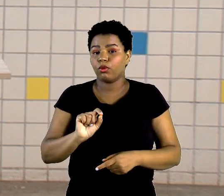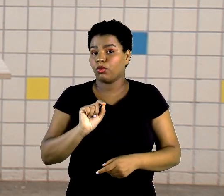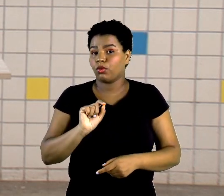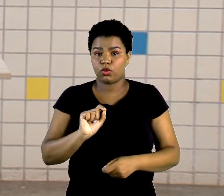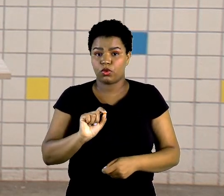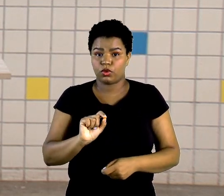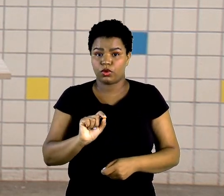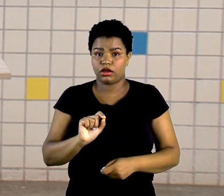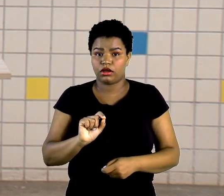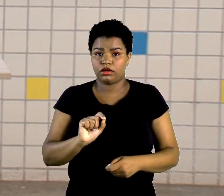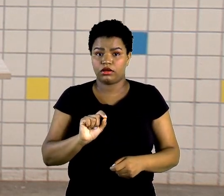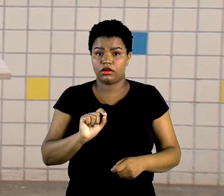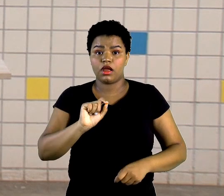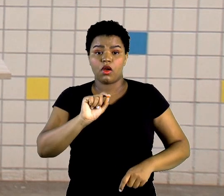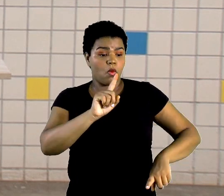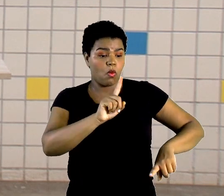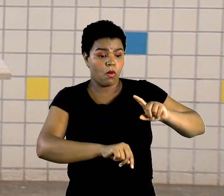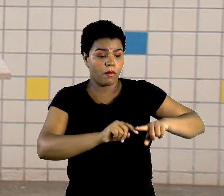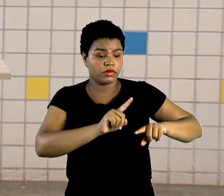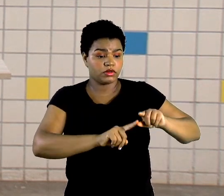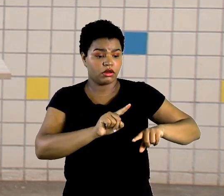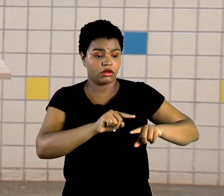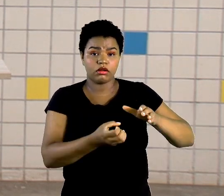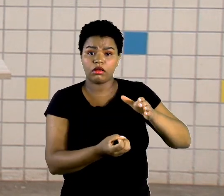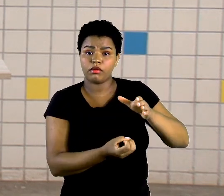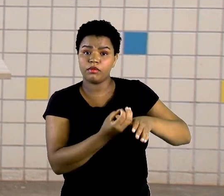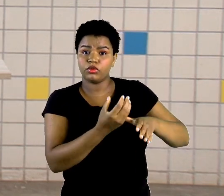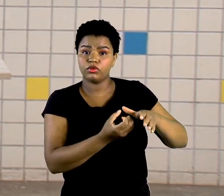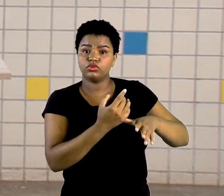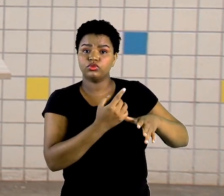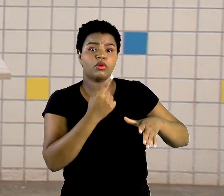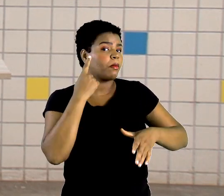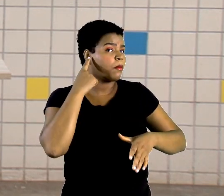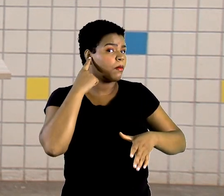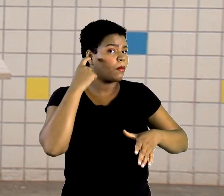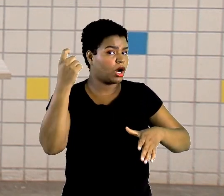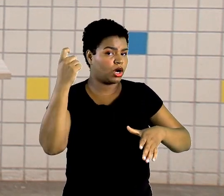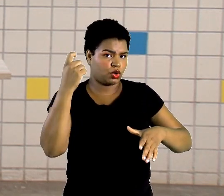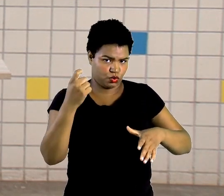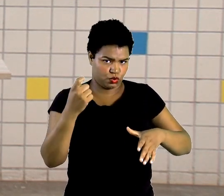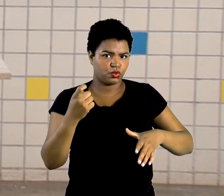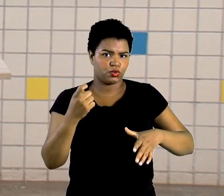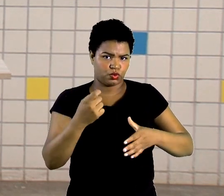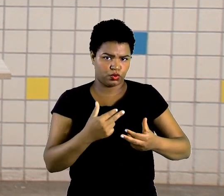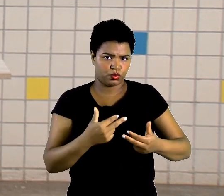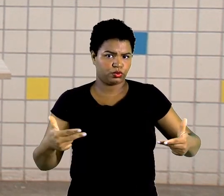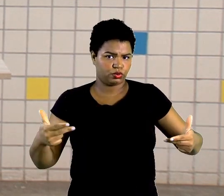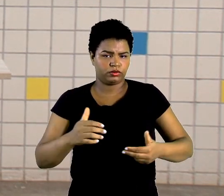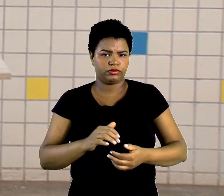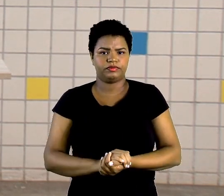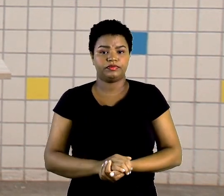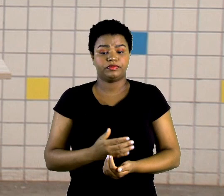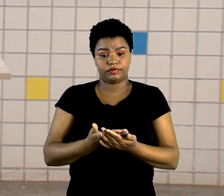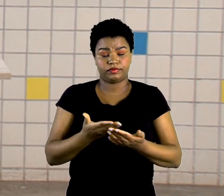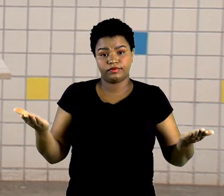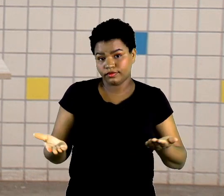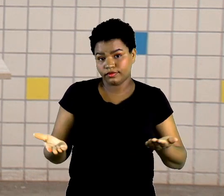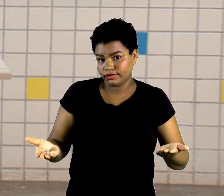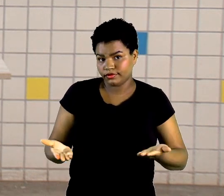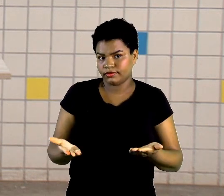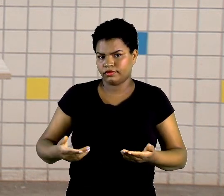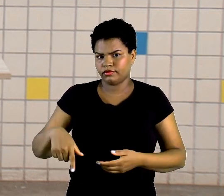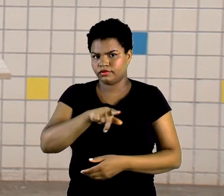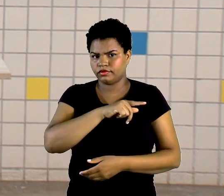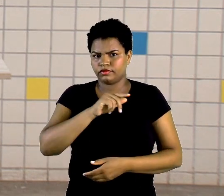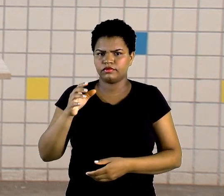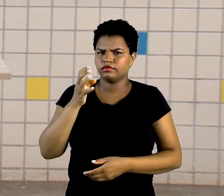objetos que produzem esses barulhos. E aí, nessa aula de hoje, vocês vão